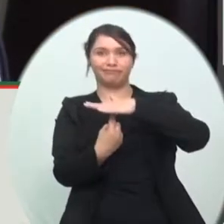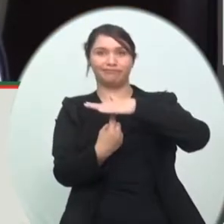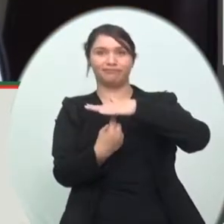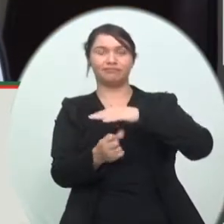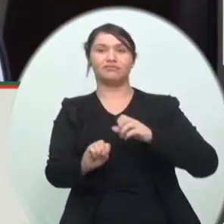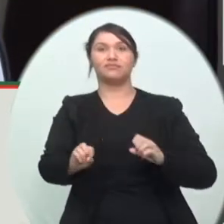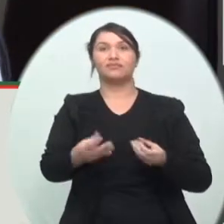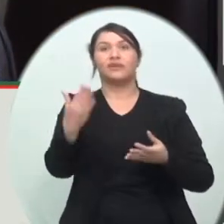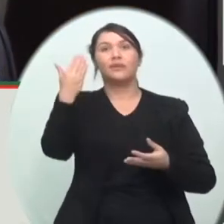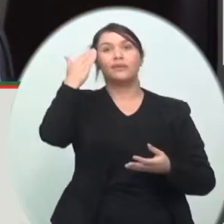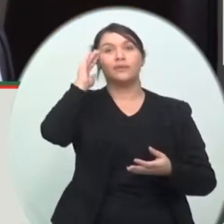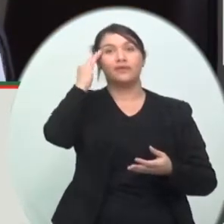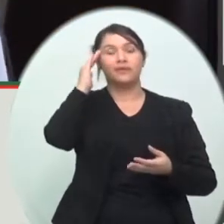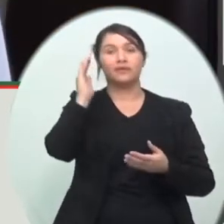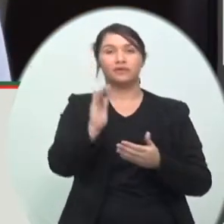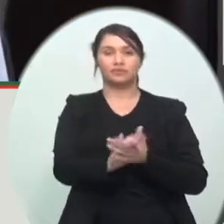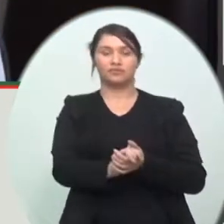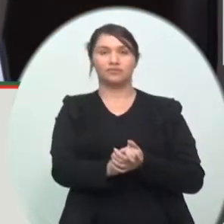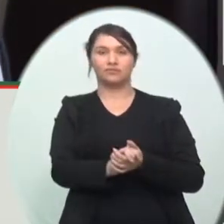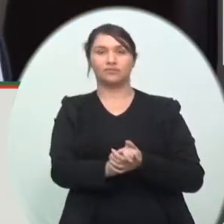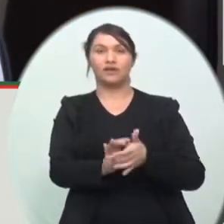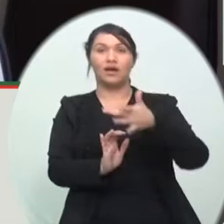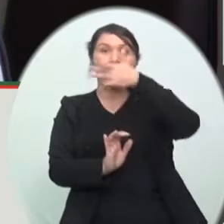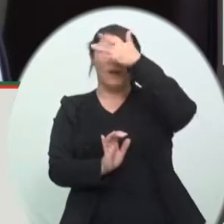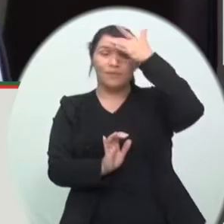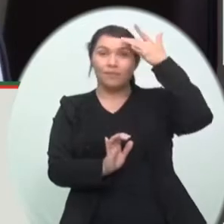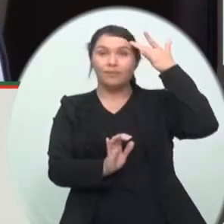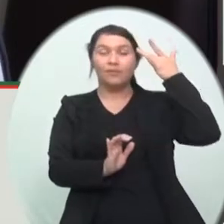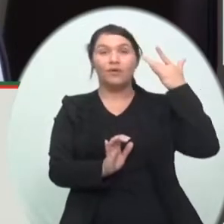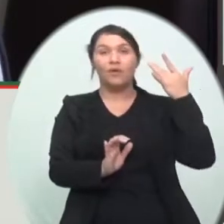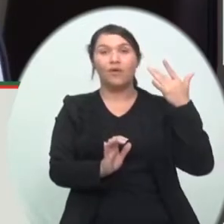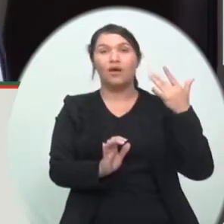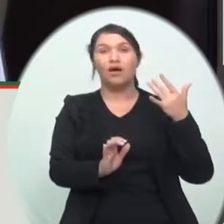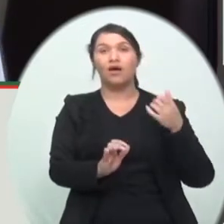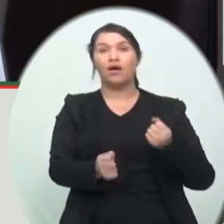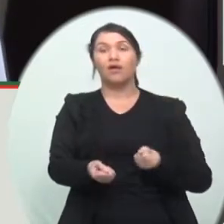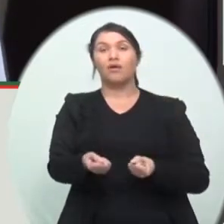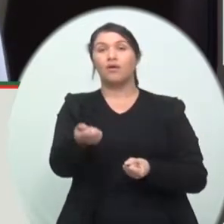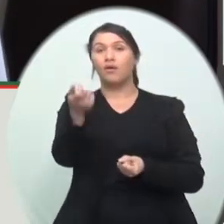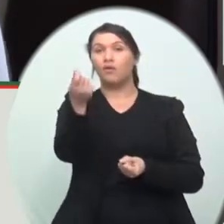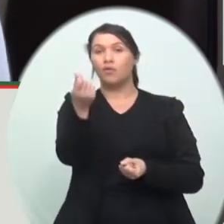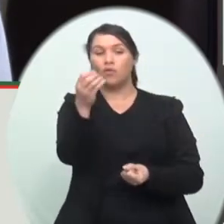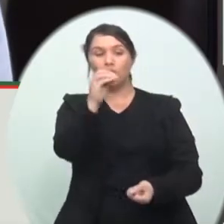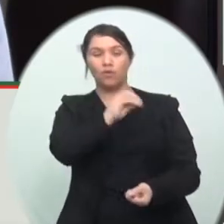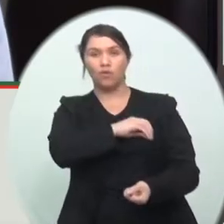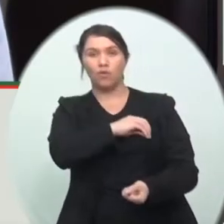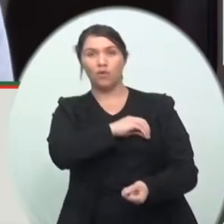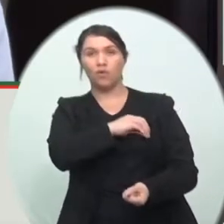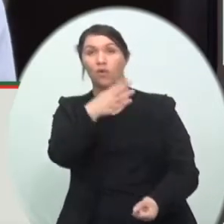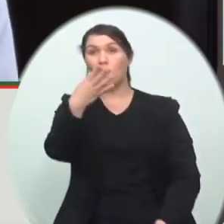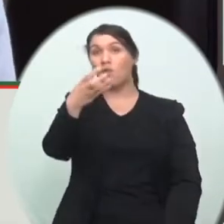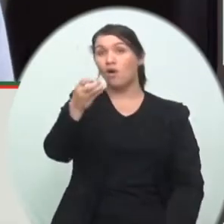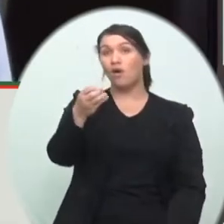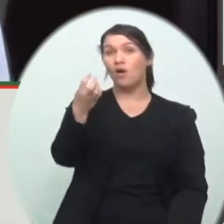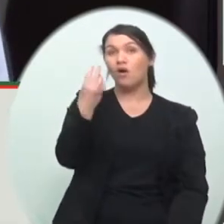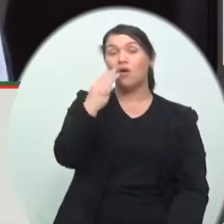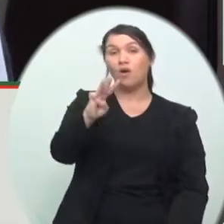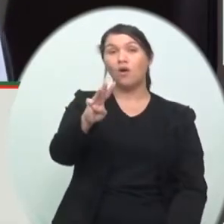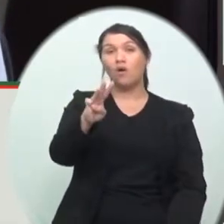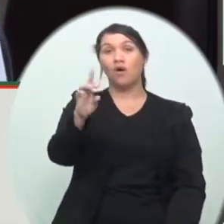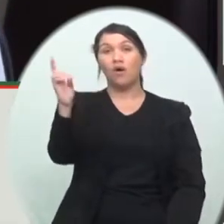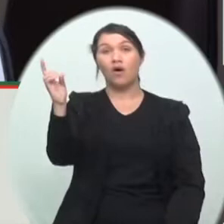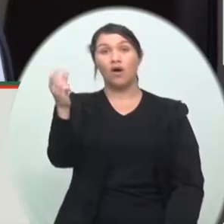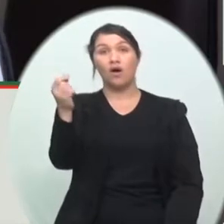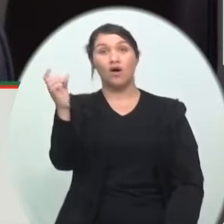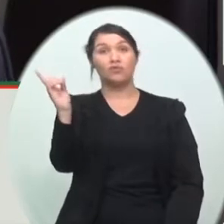de 40 milhões de dólares por ano. As pessoas pagam um real. Eu tenho meu irmão,